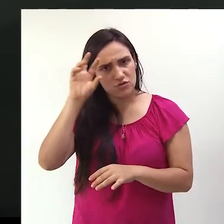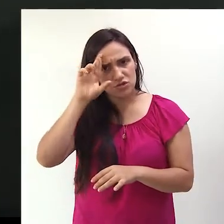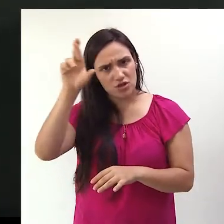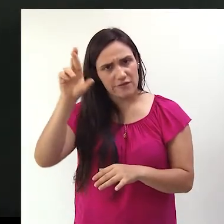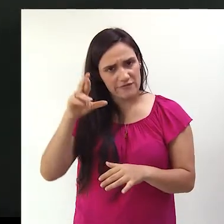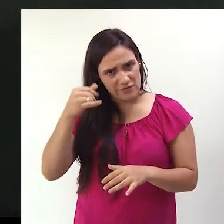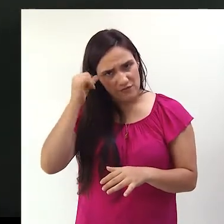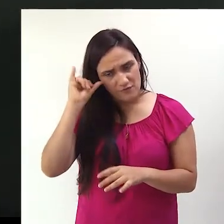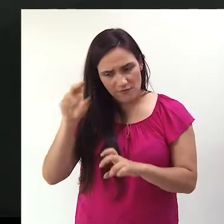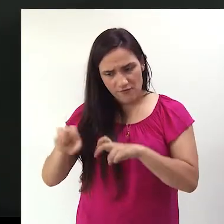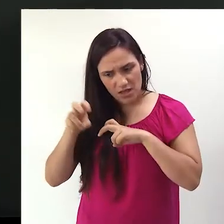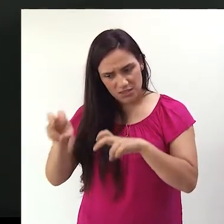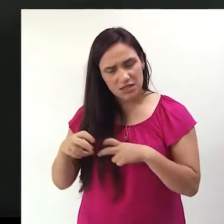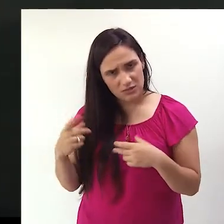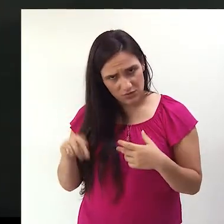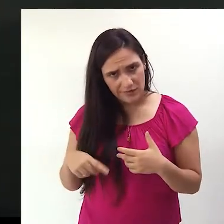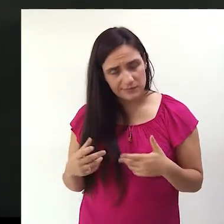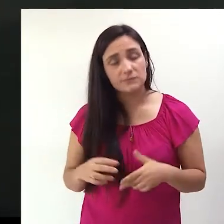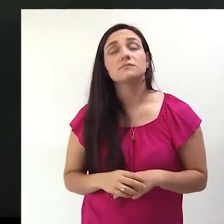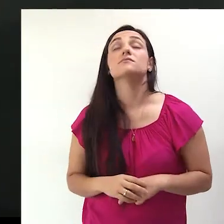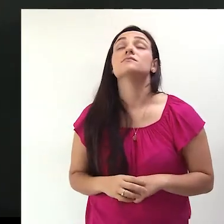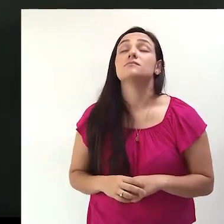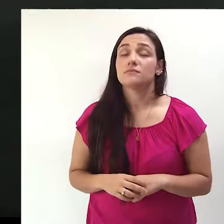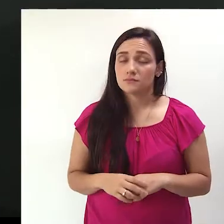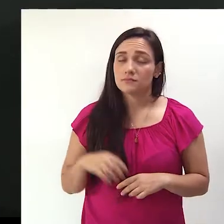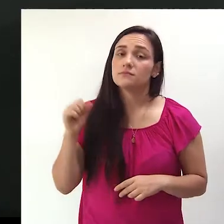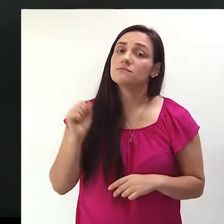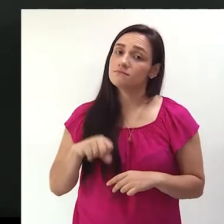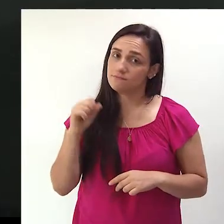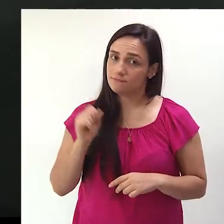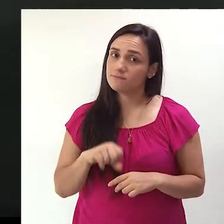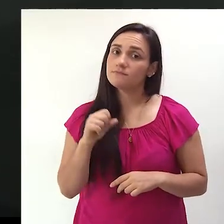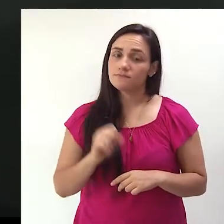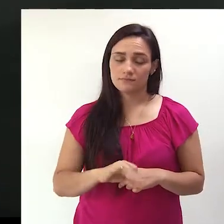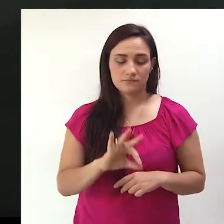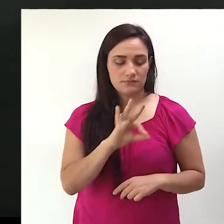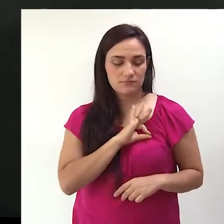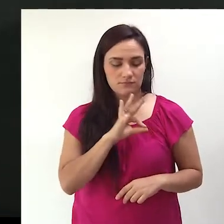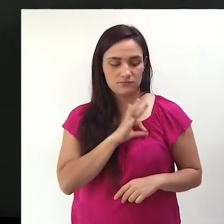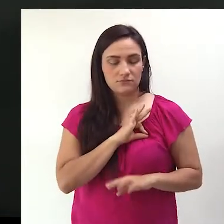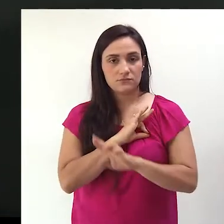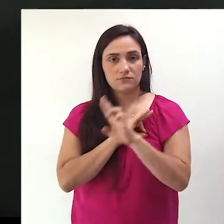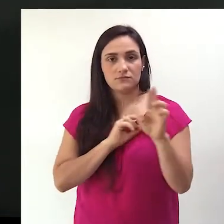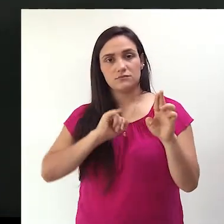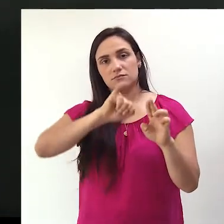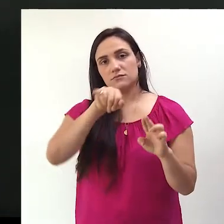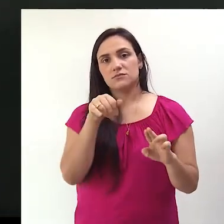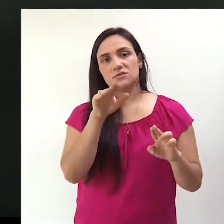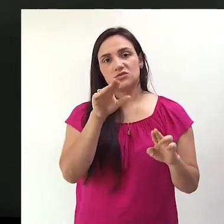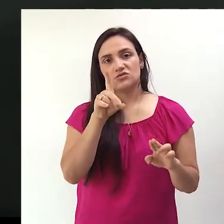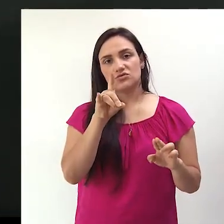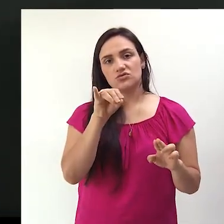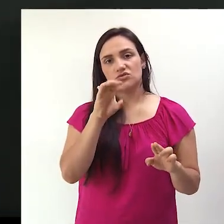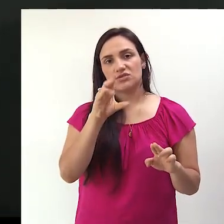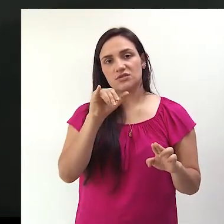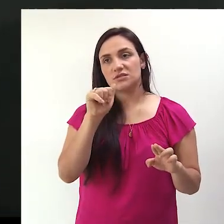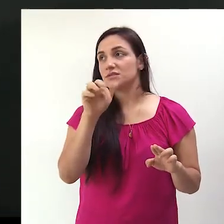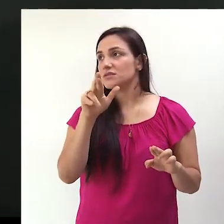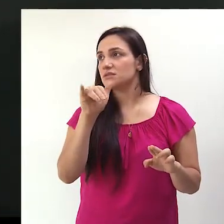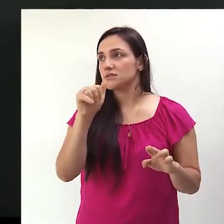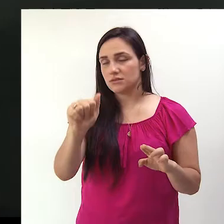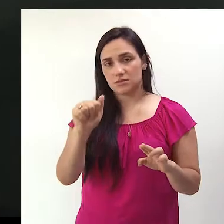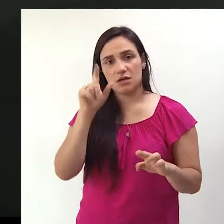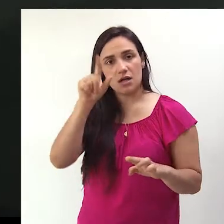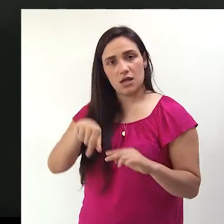né? Embora o nosso trabalho de polícia judiciária normalmente venha depois da ocorrência, visando apurar